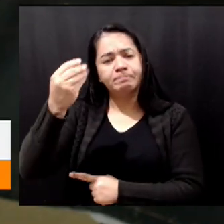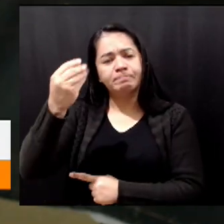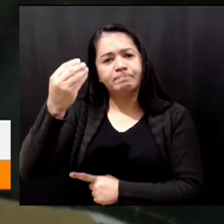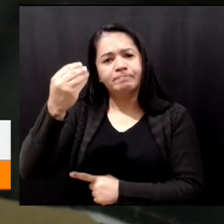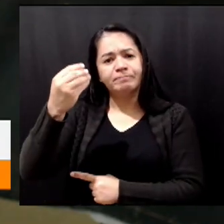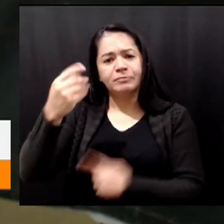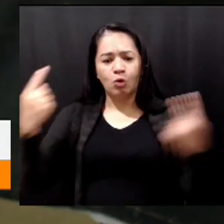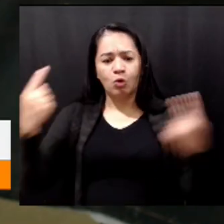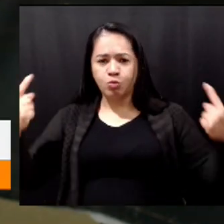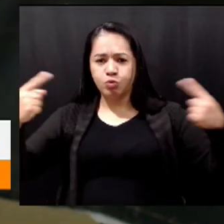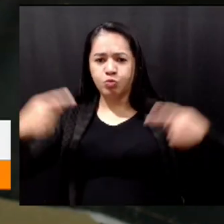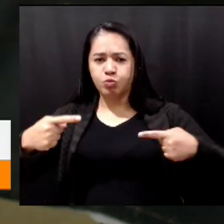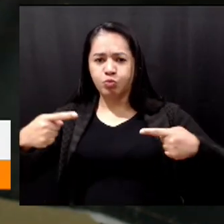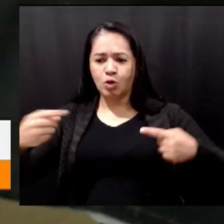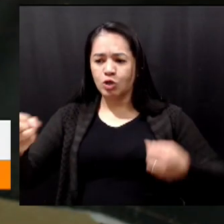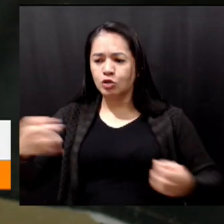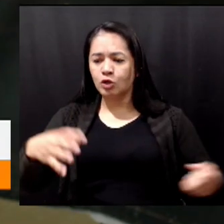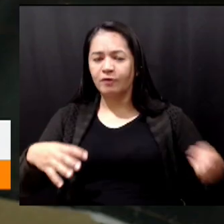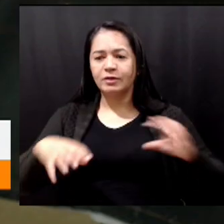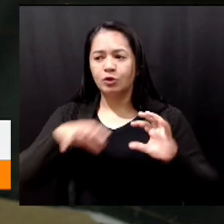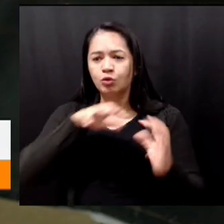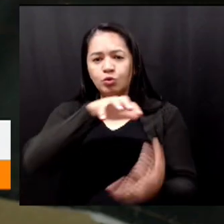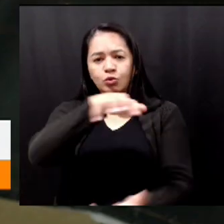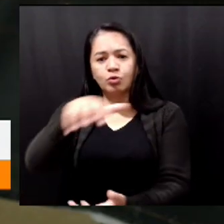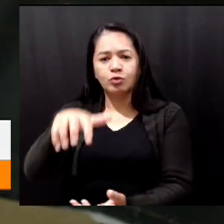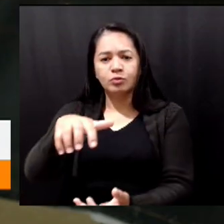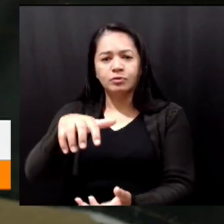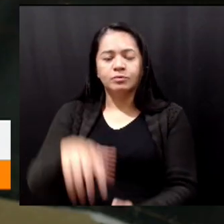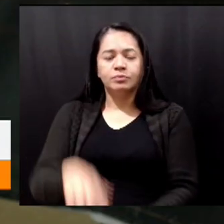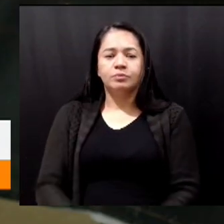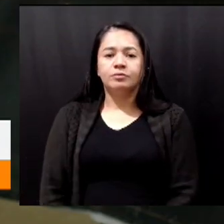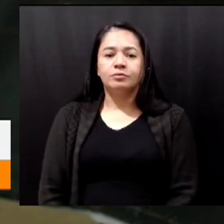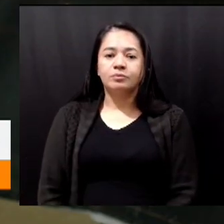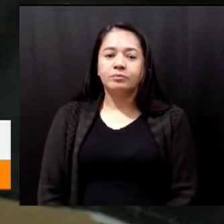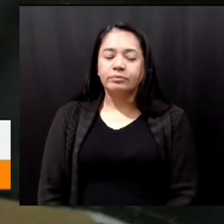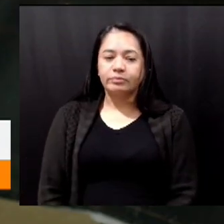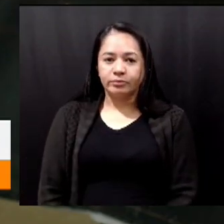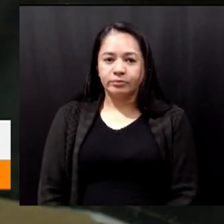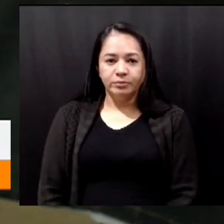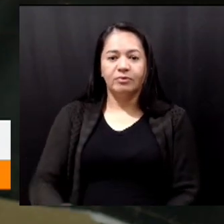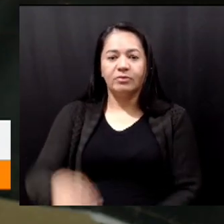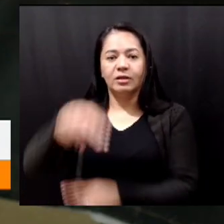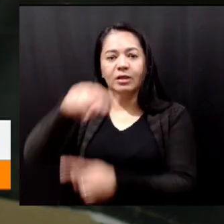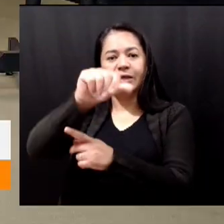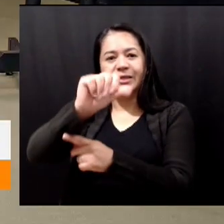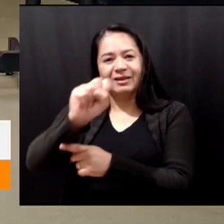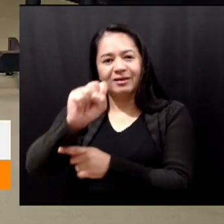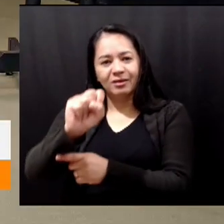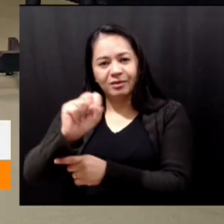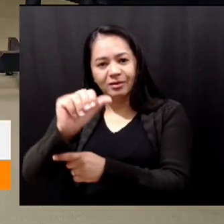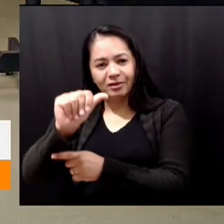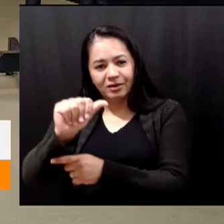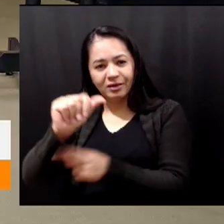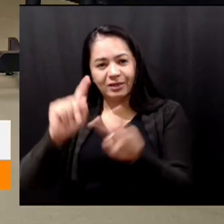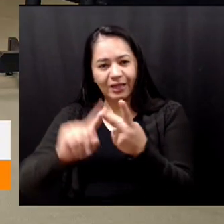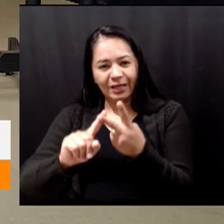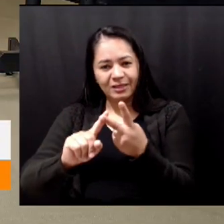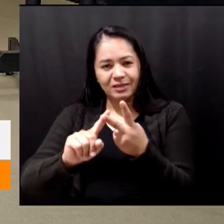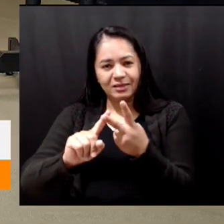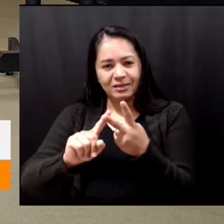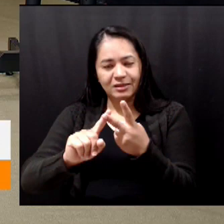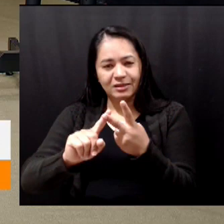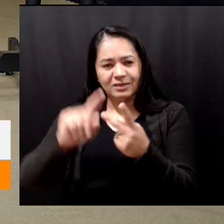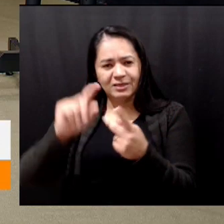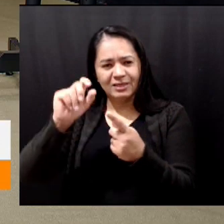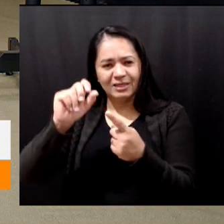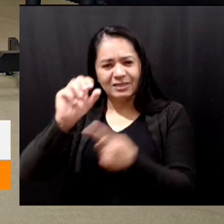inovações do mundo, né? Inclusive, NASA Space Apps Challenge 2024, Eduardo, é isso mesmo? E